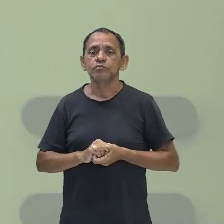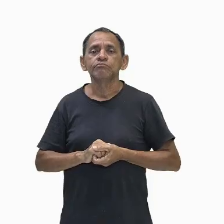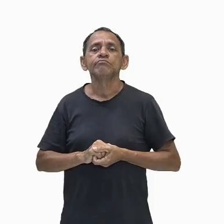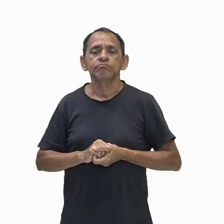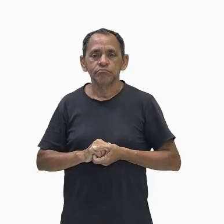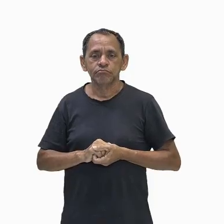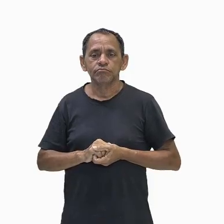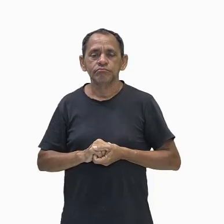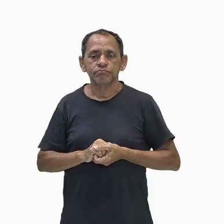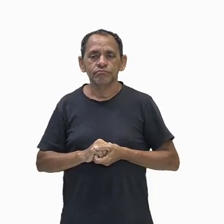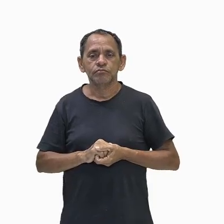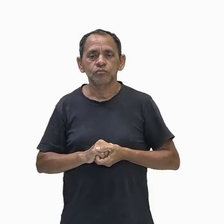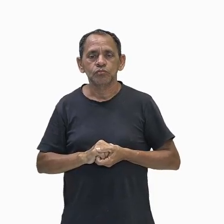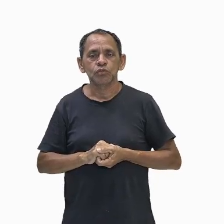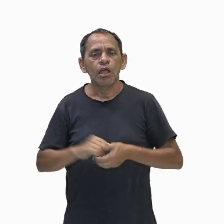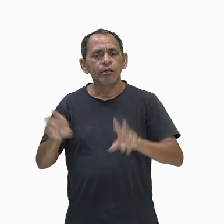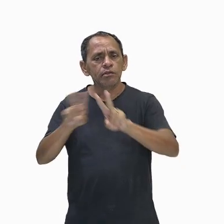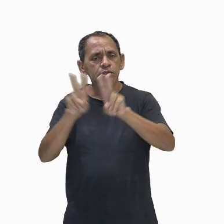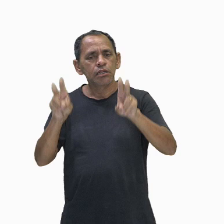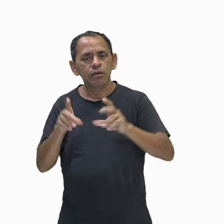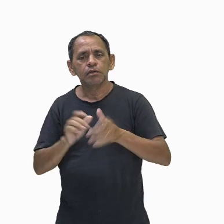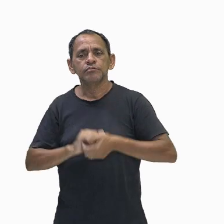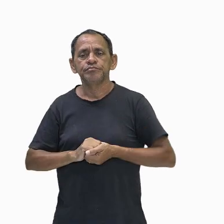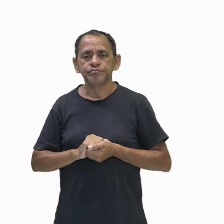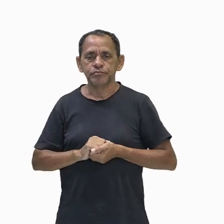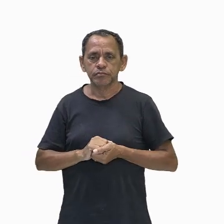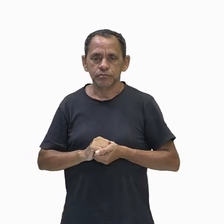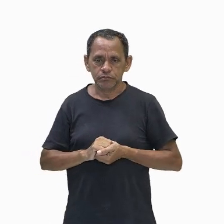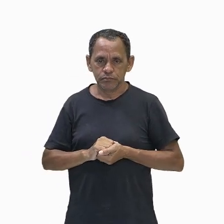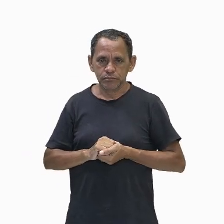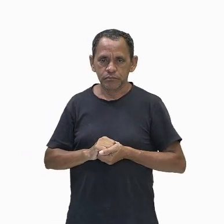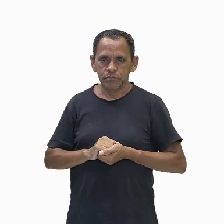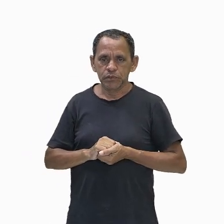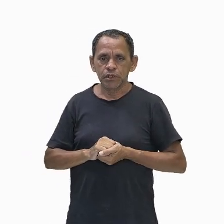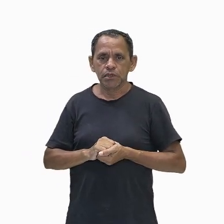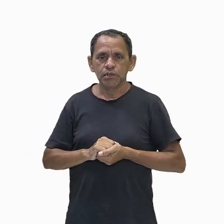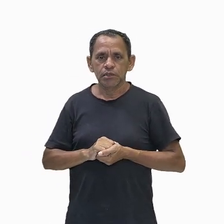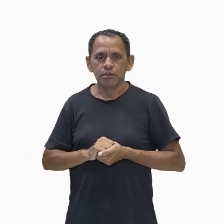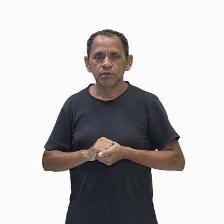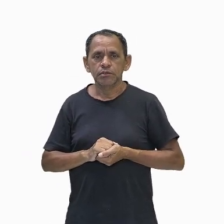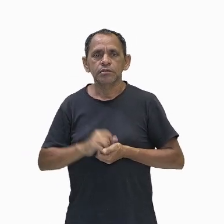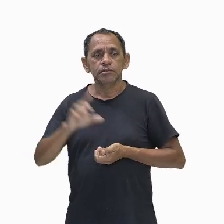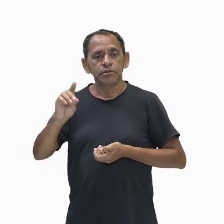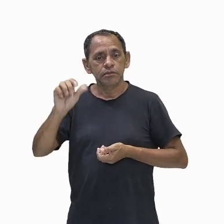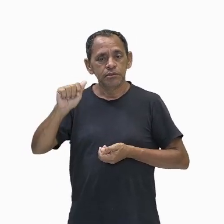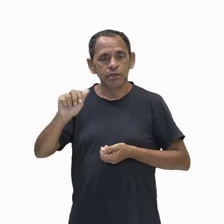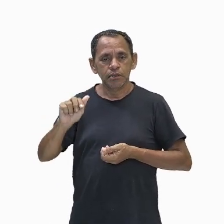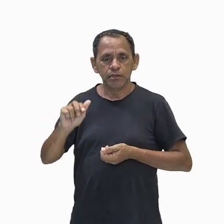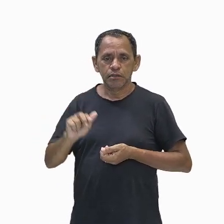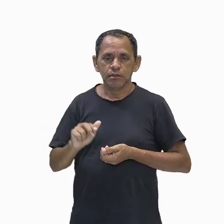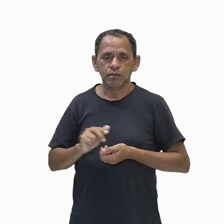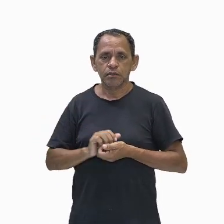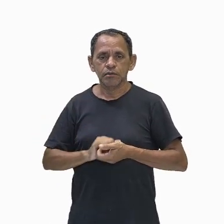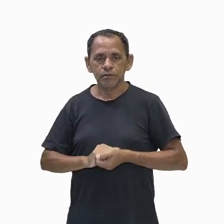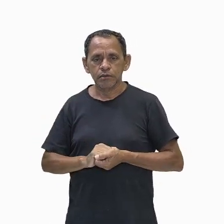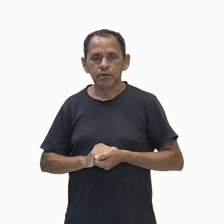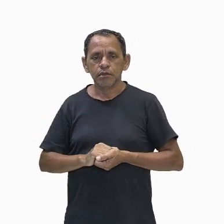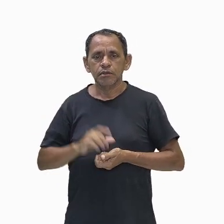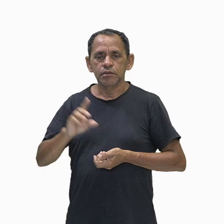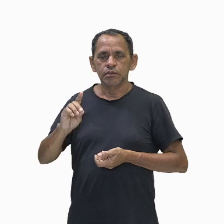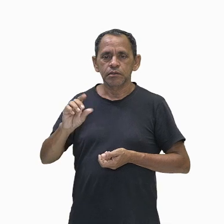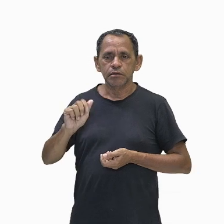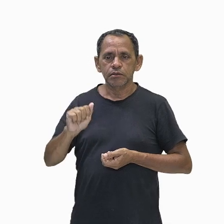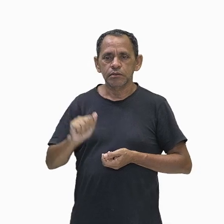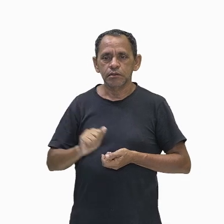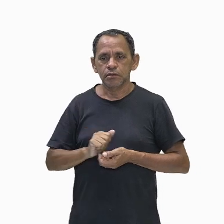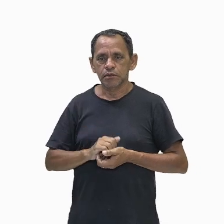daltonismo. Vamos continuar com o mesmo exemplo para que vocês entendam passo a passo. Os símbolos não preenchidos indicam os